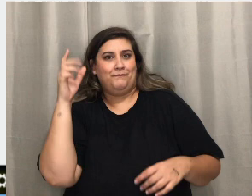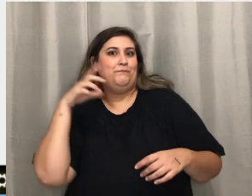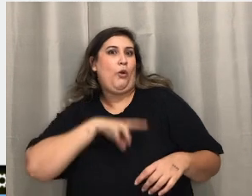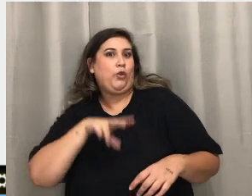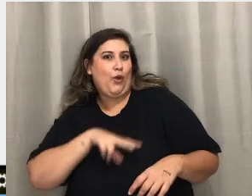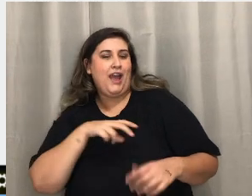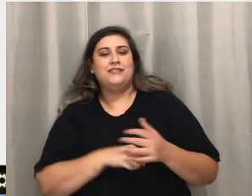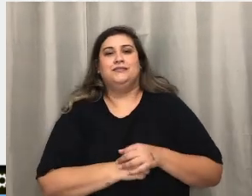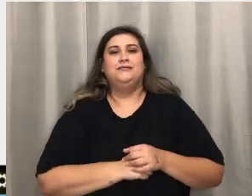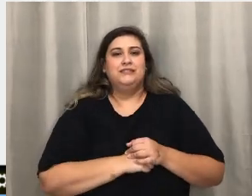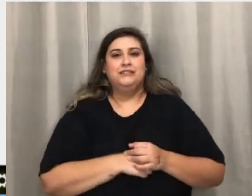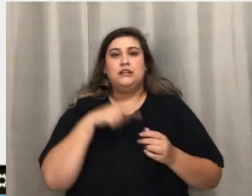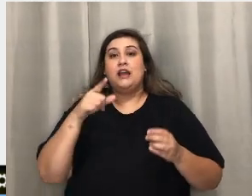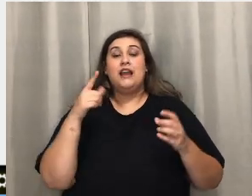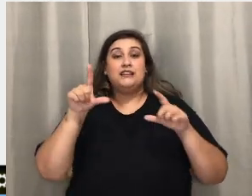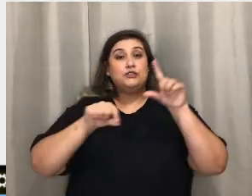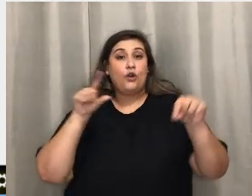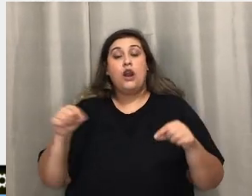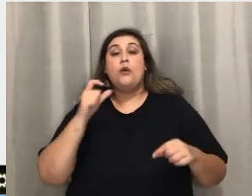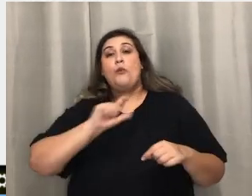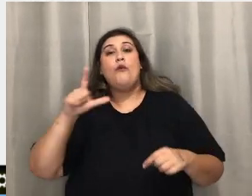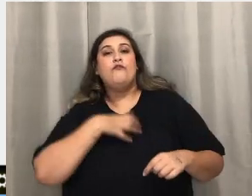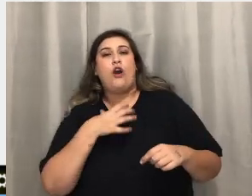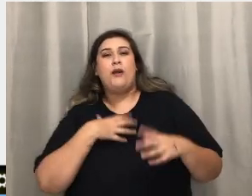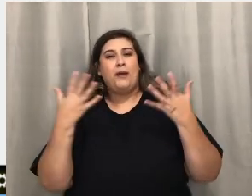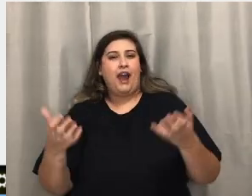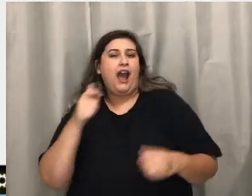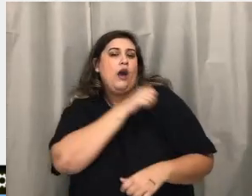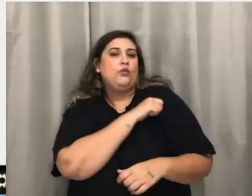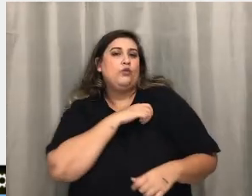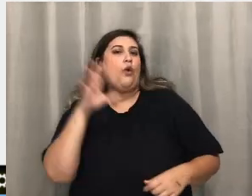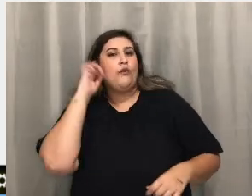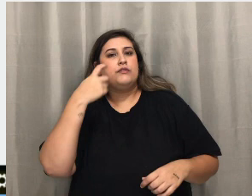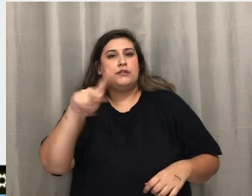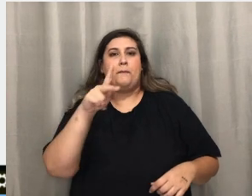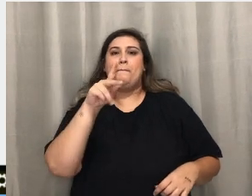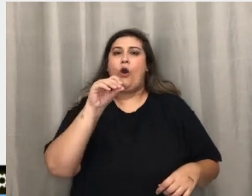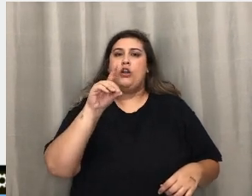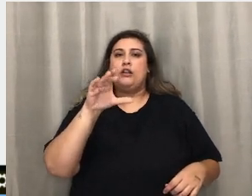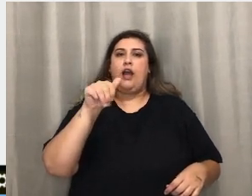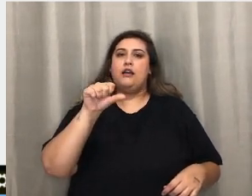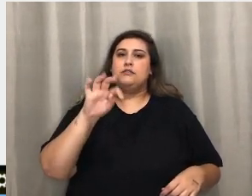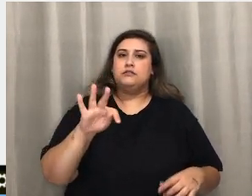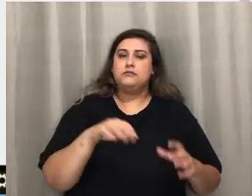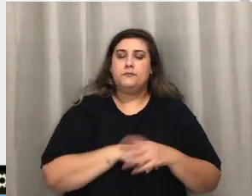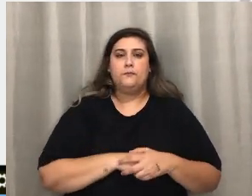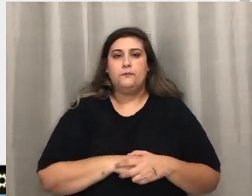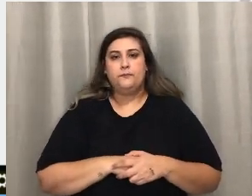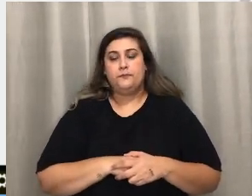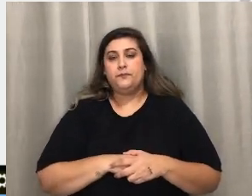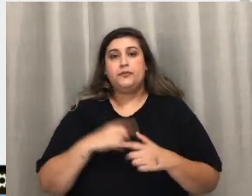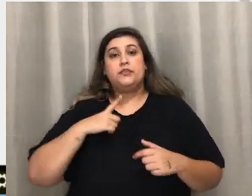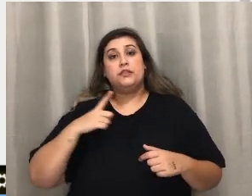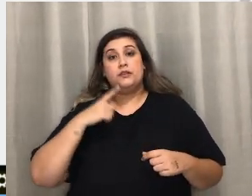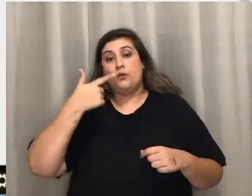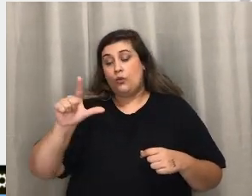sempre de que modo que você quer que os alunos ouçam o seu podcast. Nós temos aqui